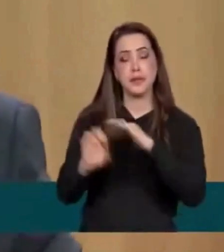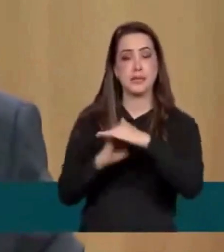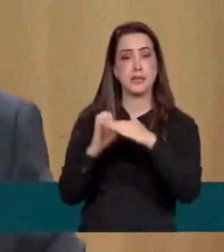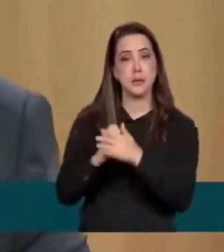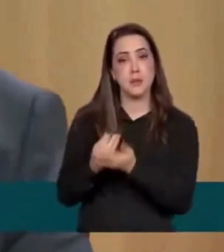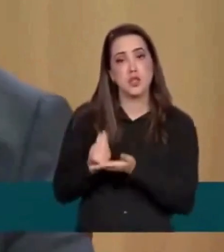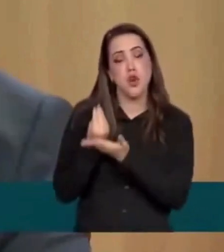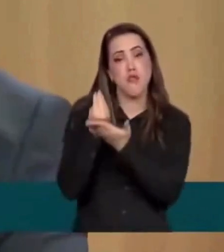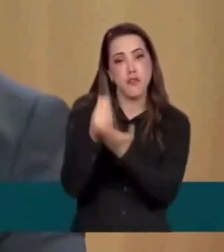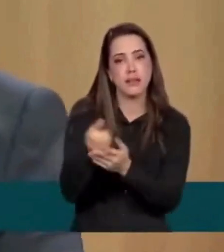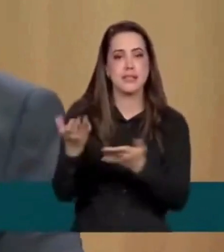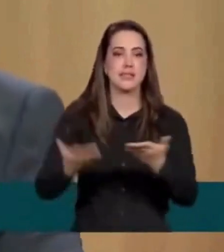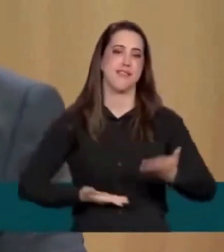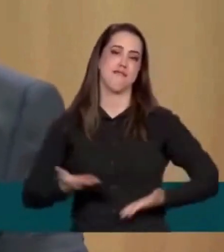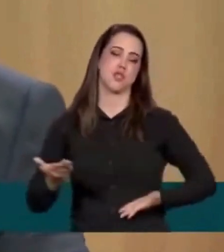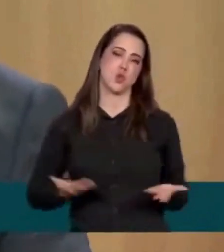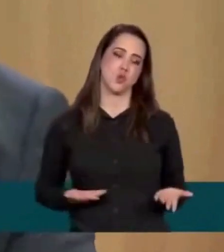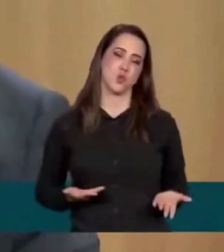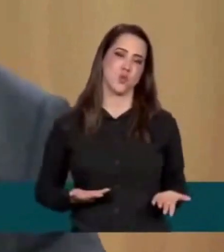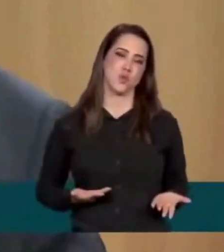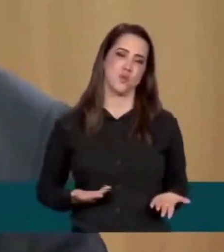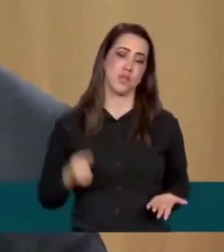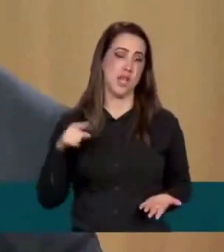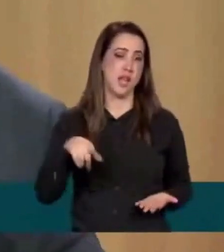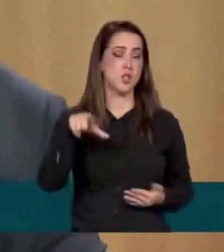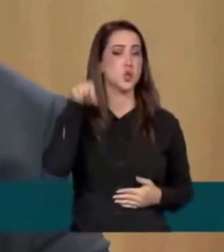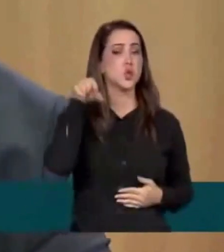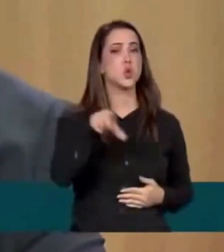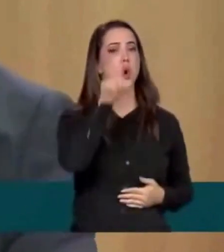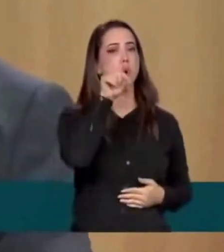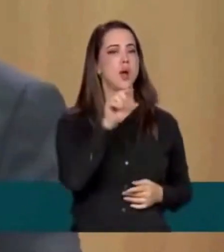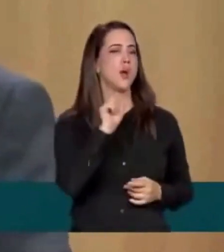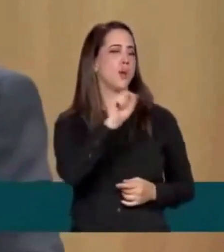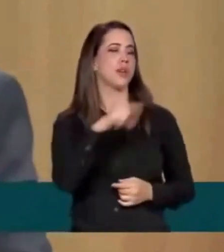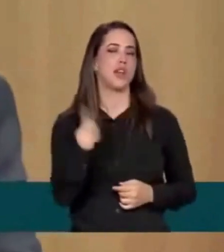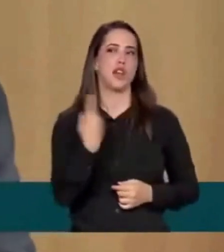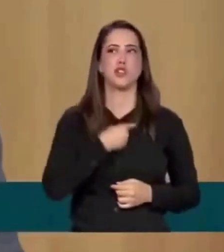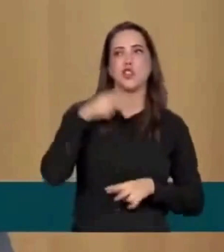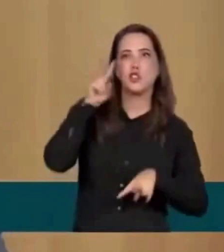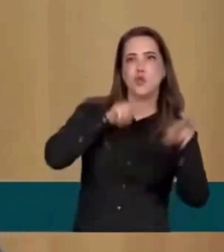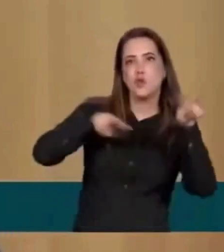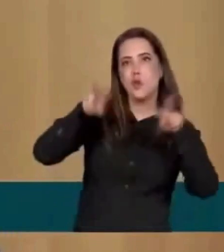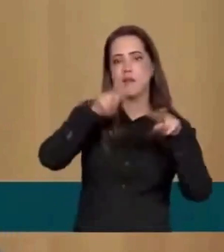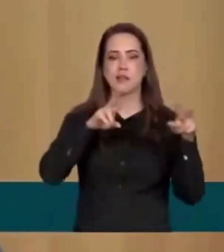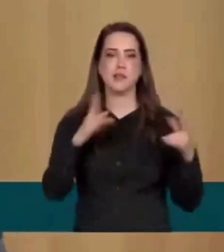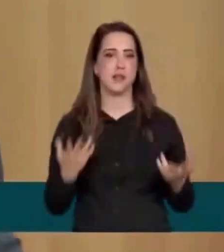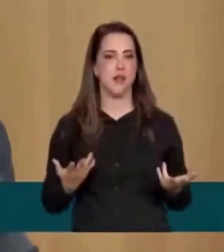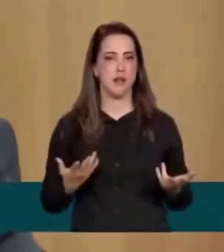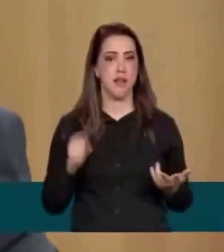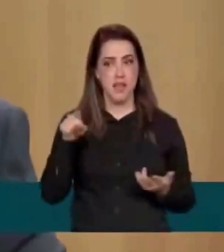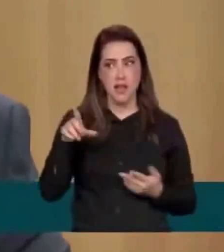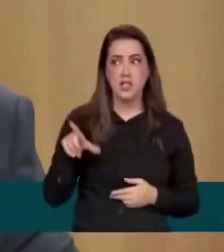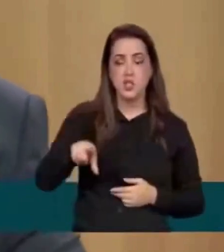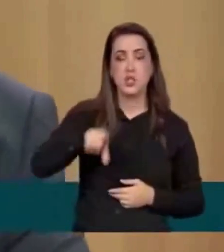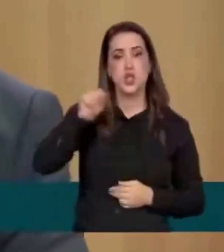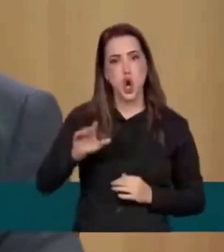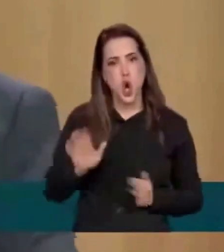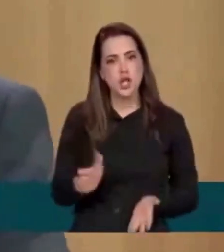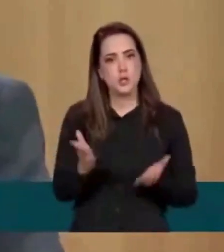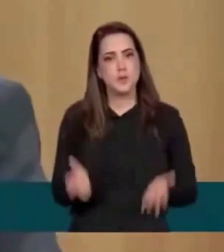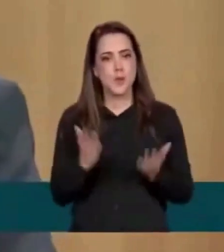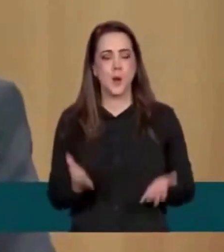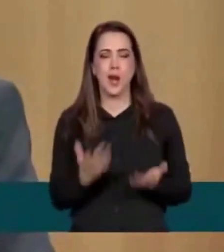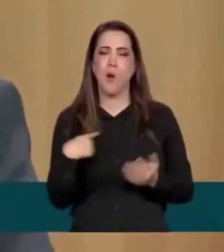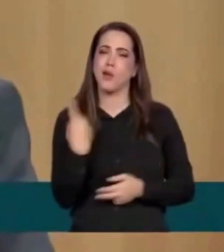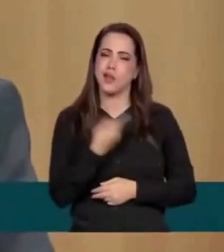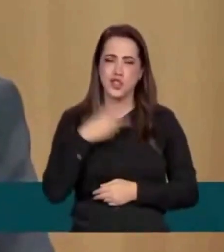de serviço. Eles selecionam o conteúdo que nós visualizamos. Eles impulsionam